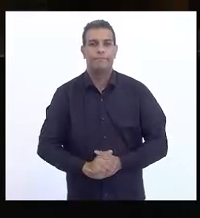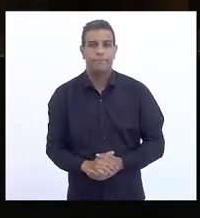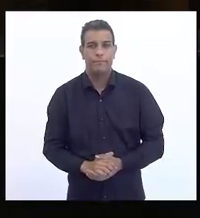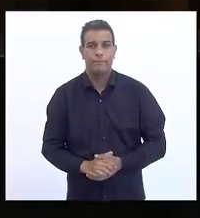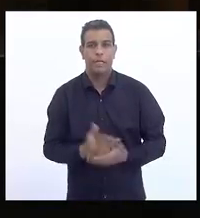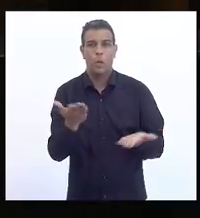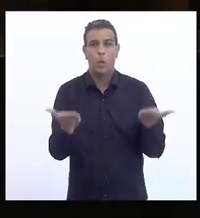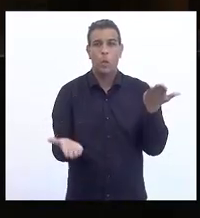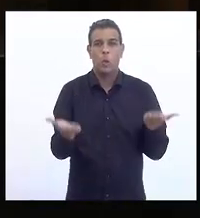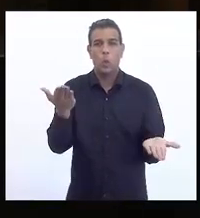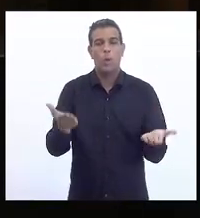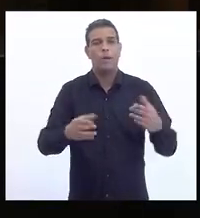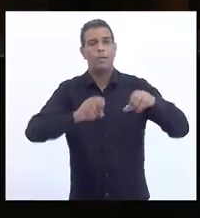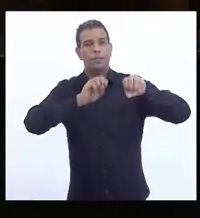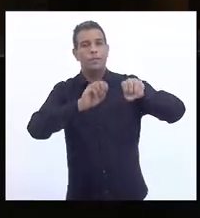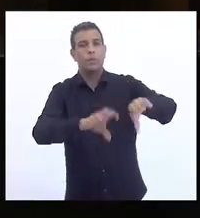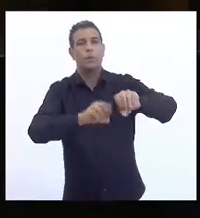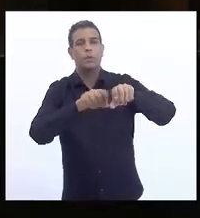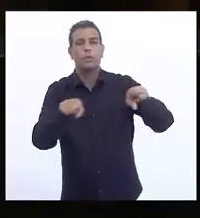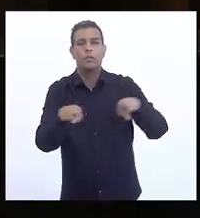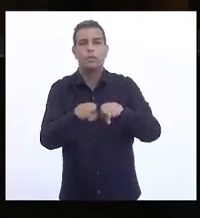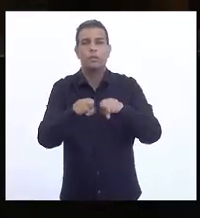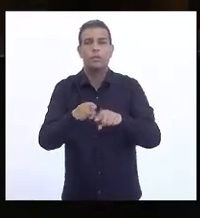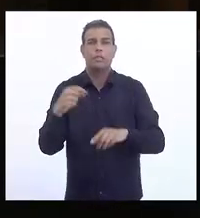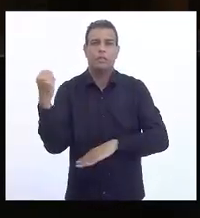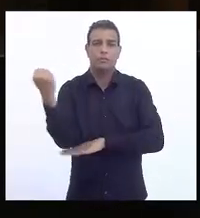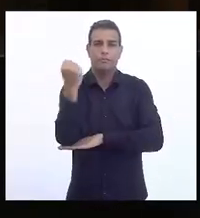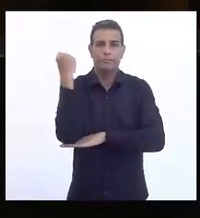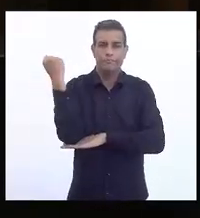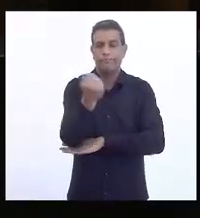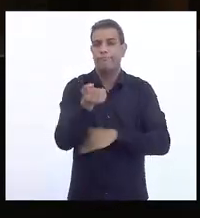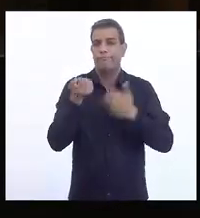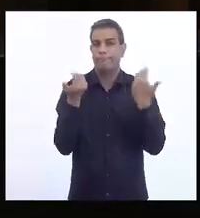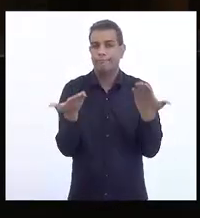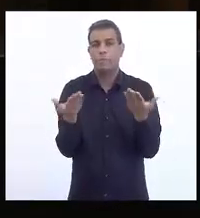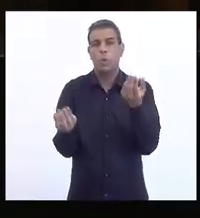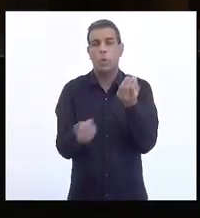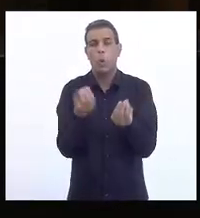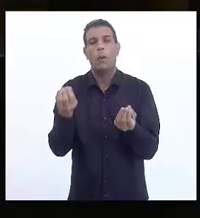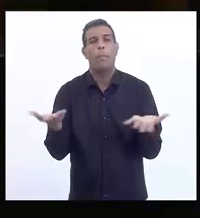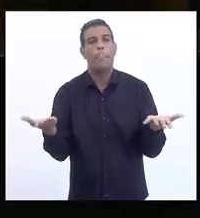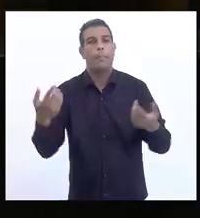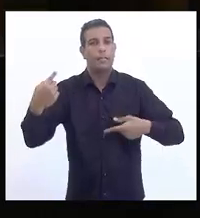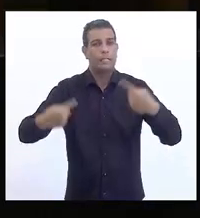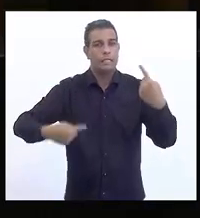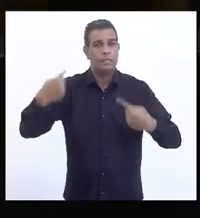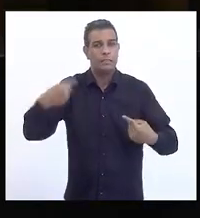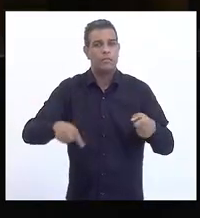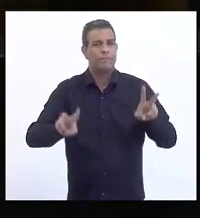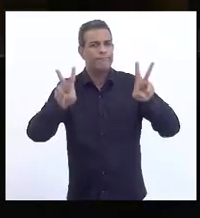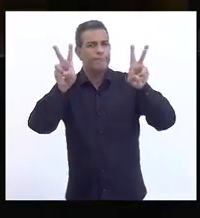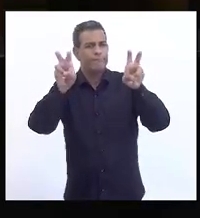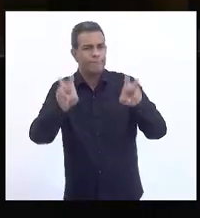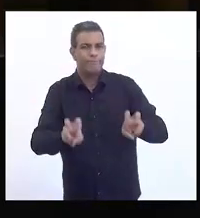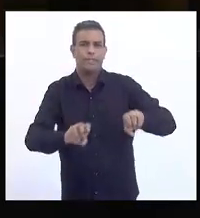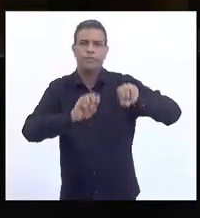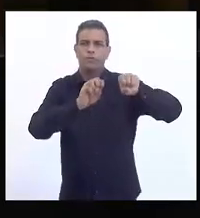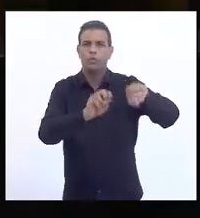se colocou educacional, isso é gravíssimo. Afinal de contas, o debate sobre a educação e o